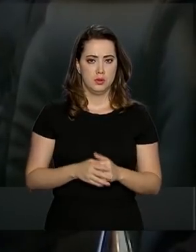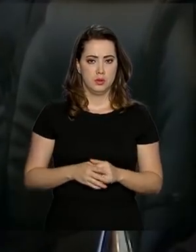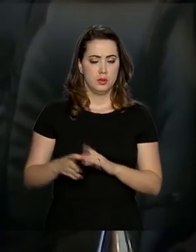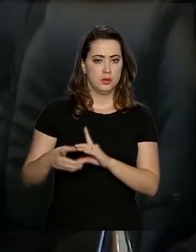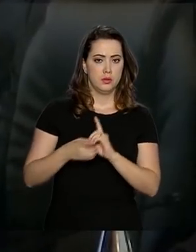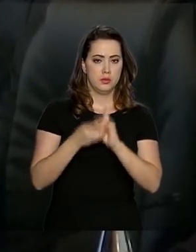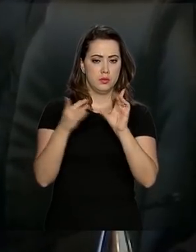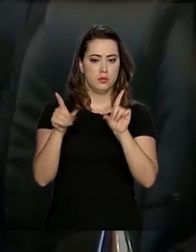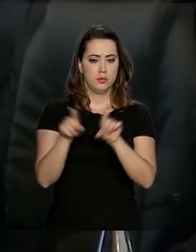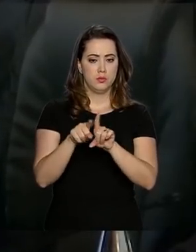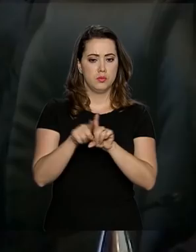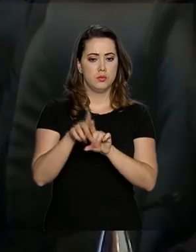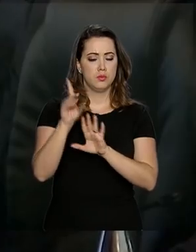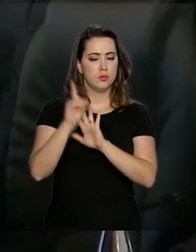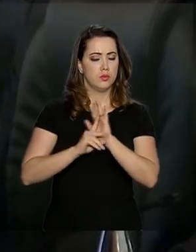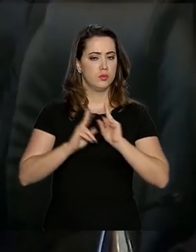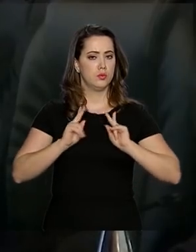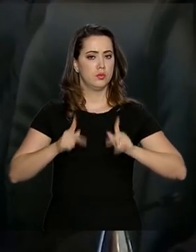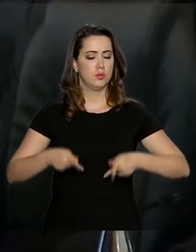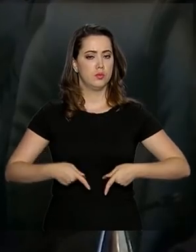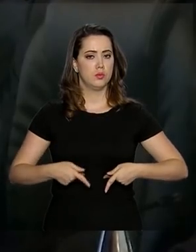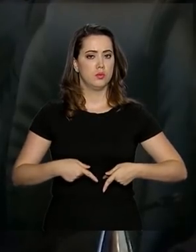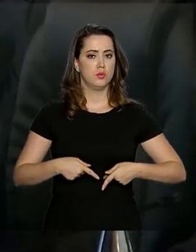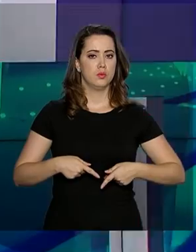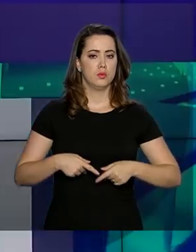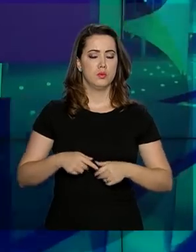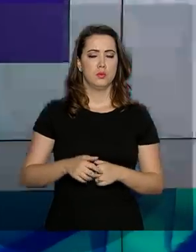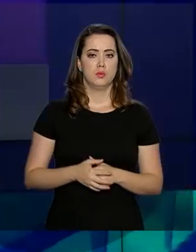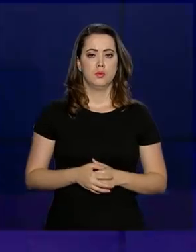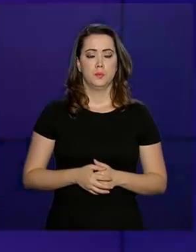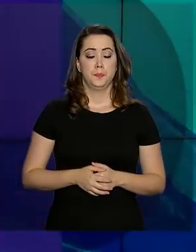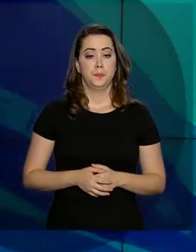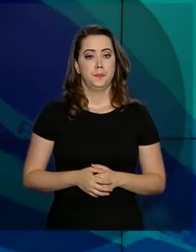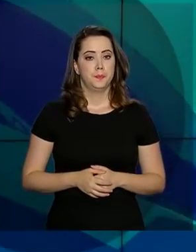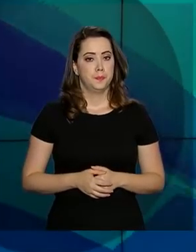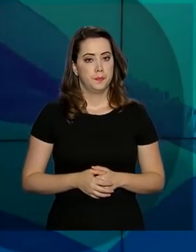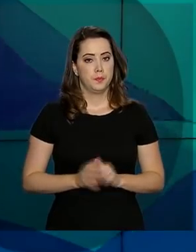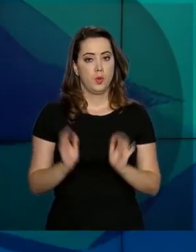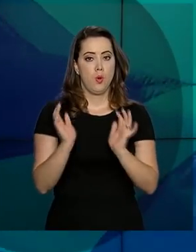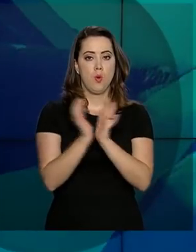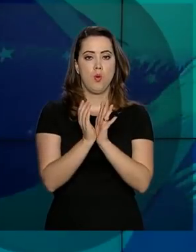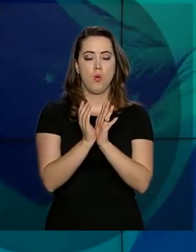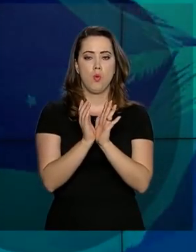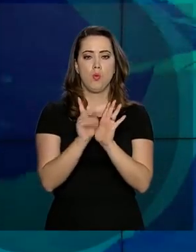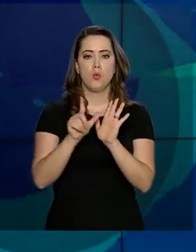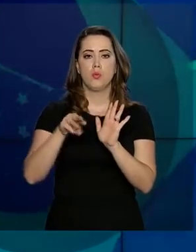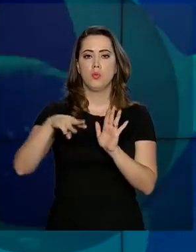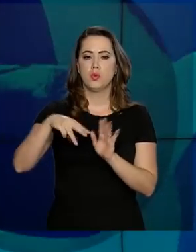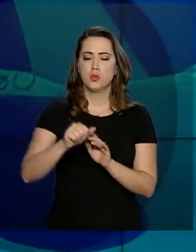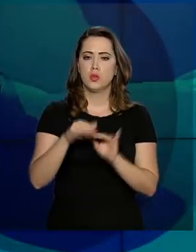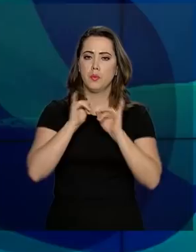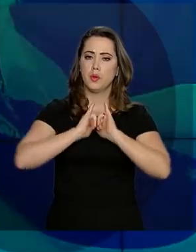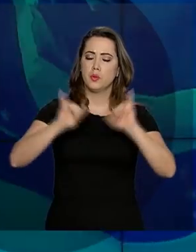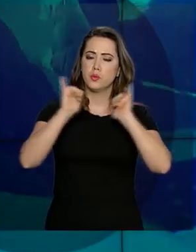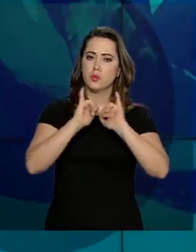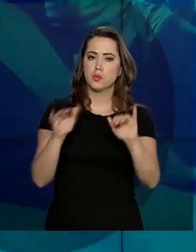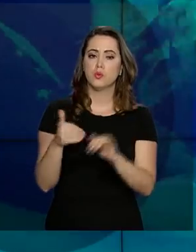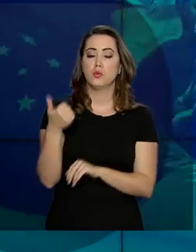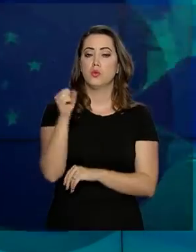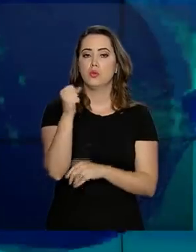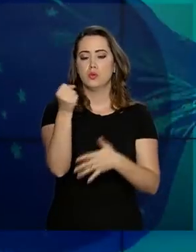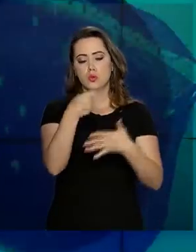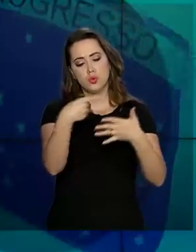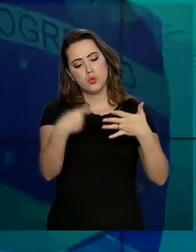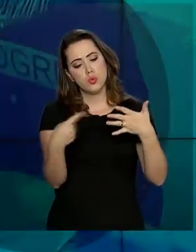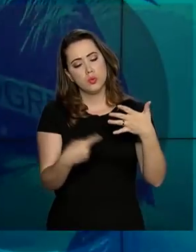democracia e de los derechos humanos en la región. O Grupo de Lima anunciou há pouco 18 pontos